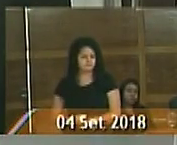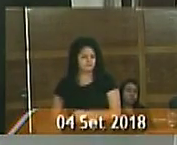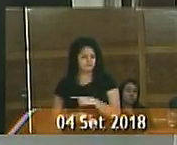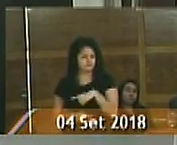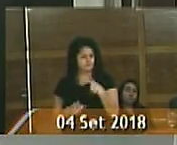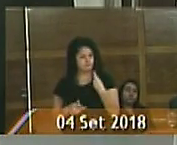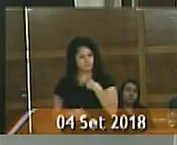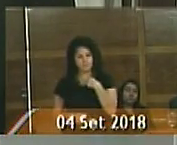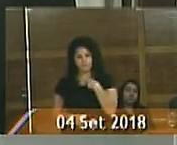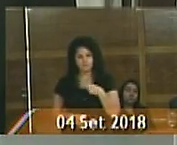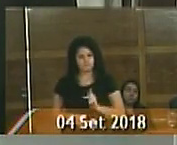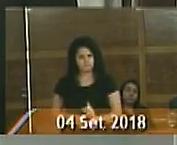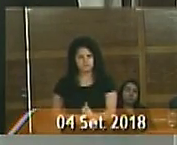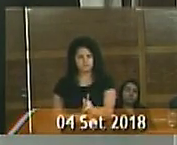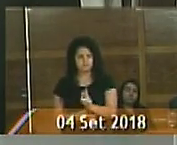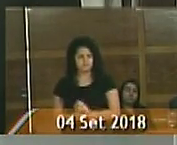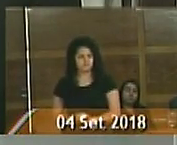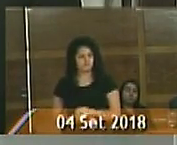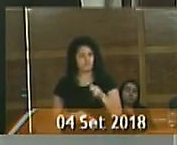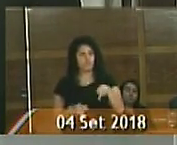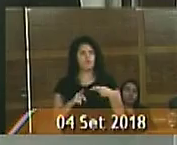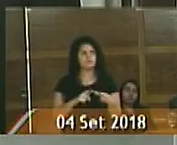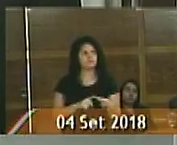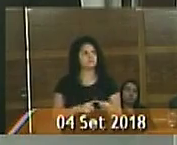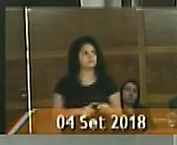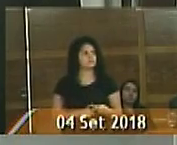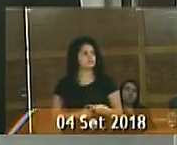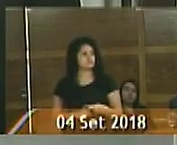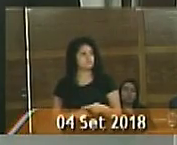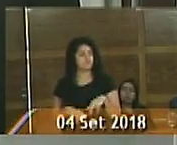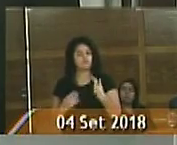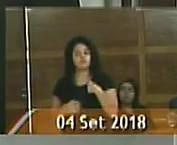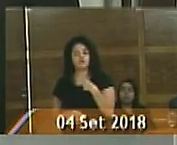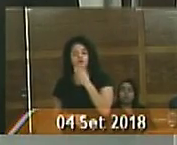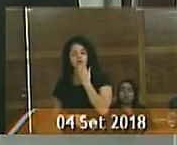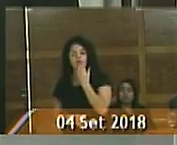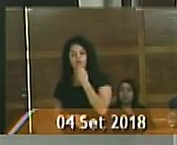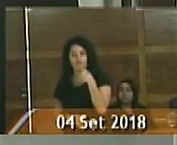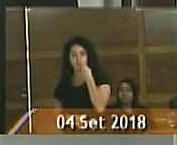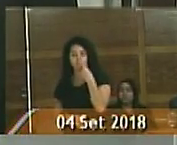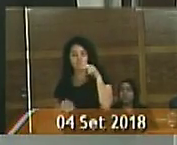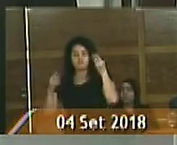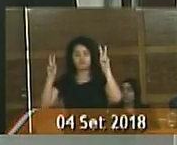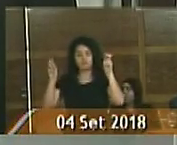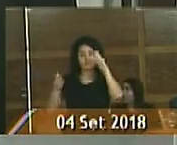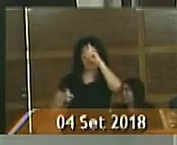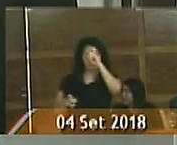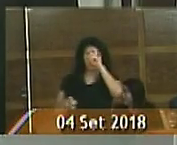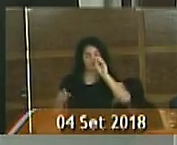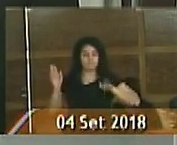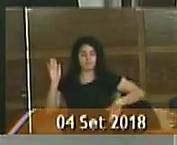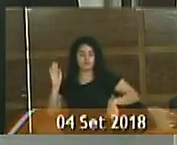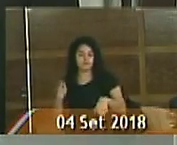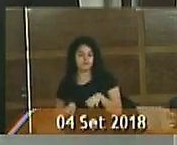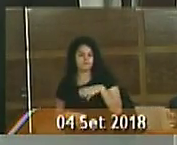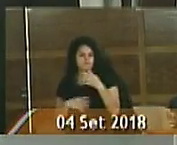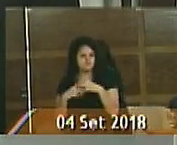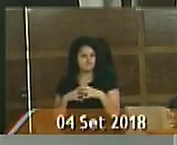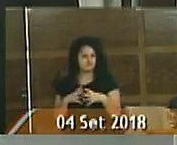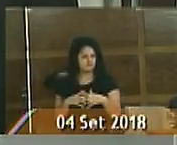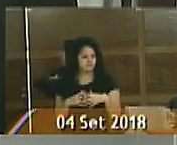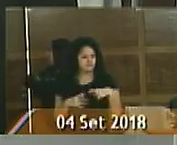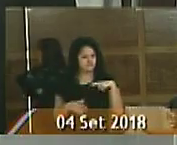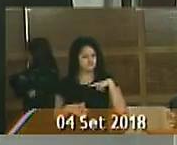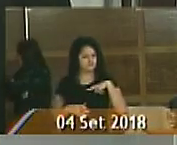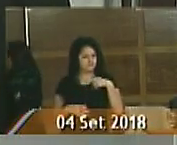não pode acontecer. Outra coisa, quando eu falei aqui do Hospital do Pai Abravo, teve gente aqui que